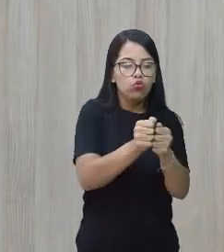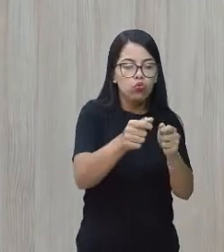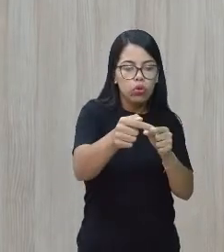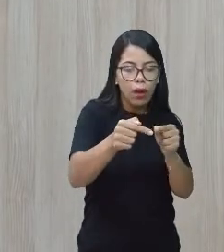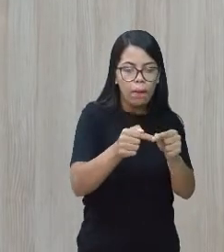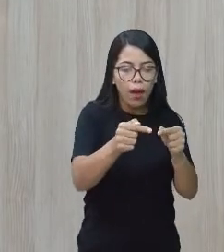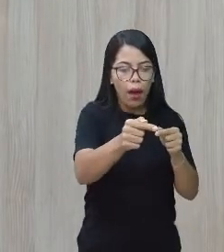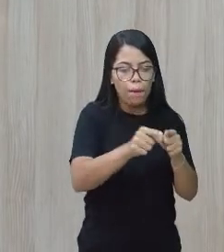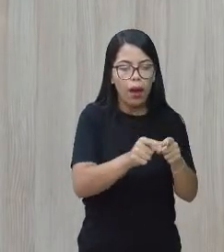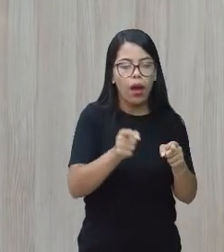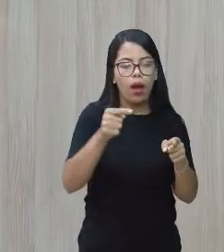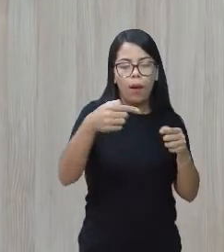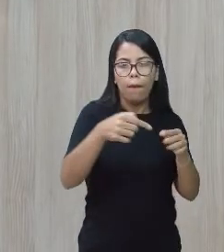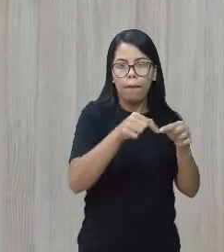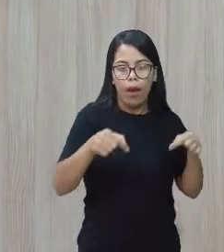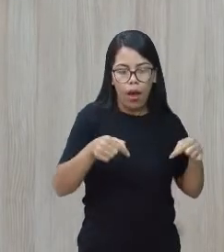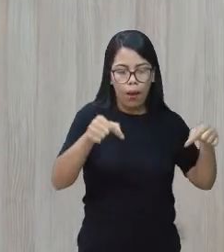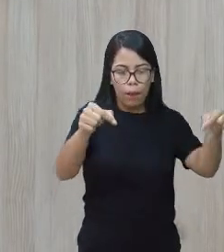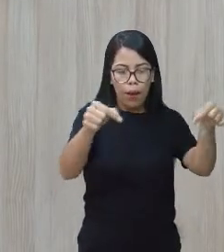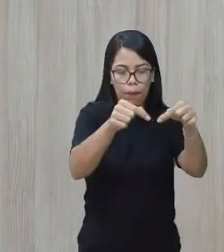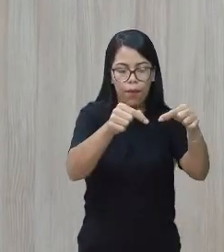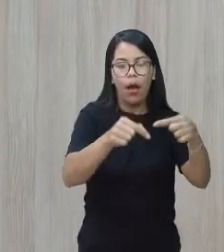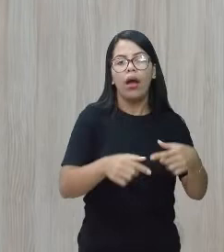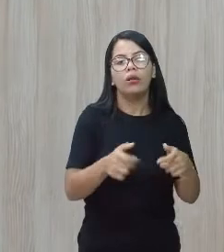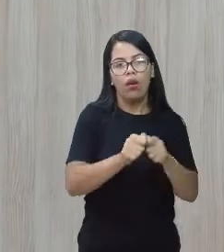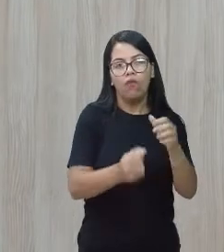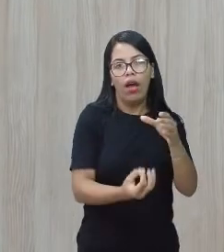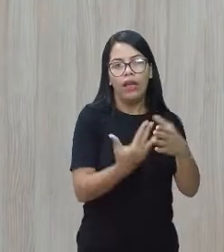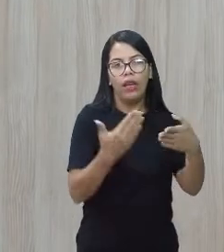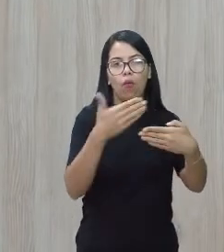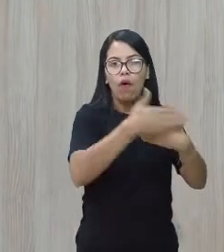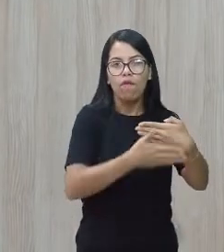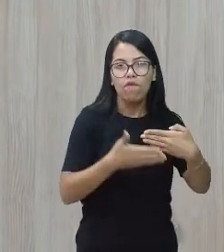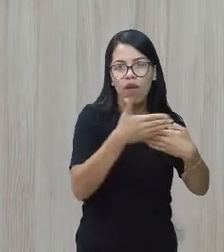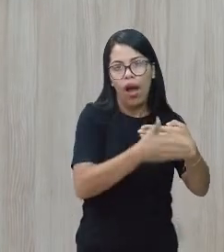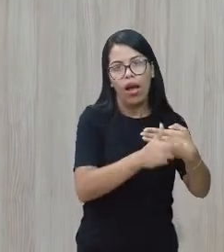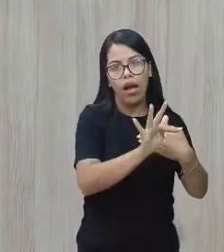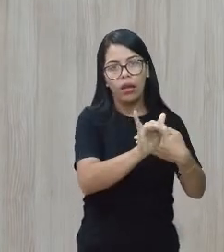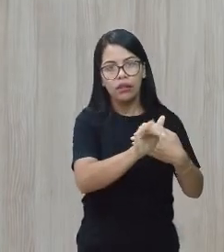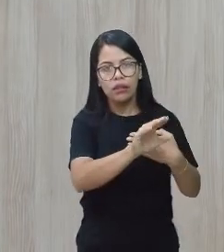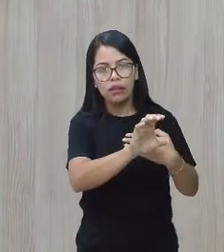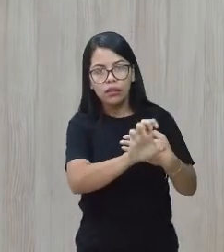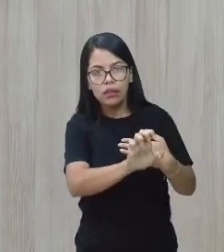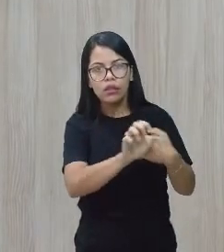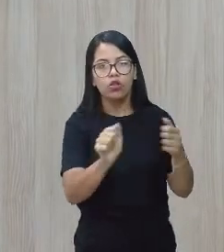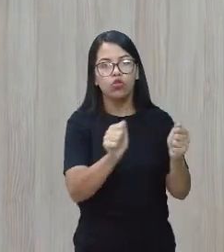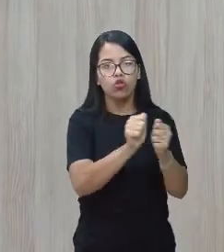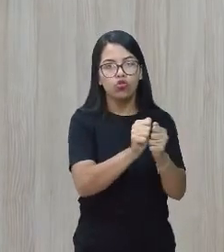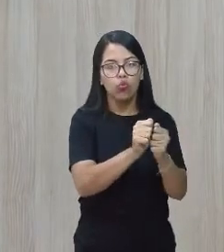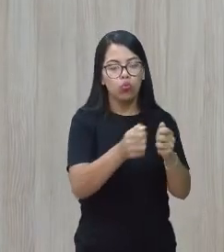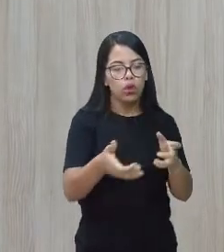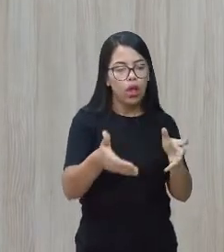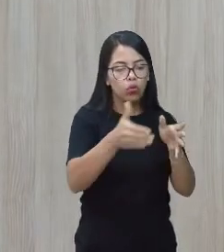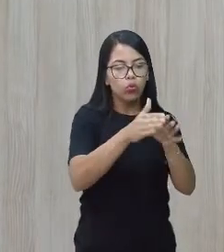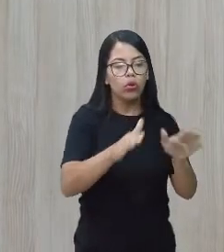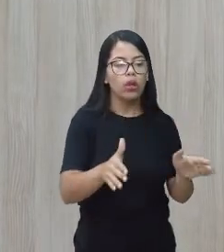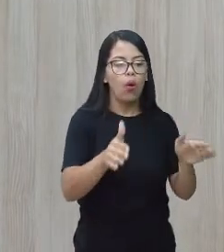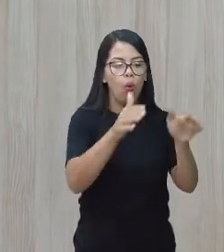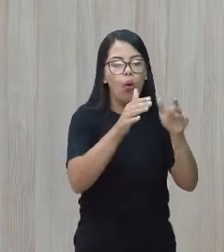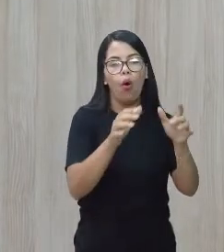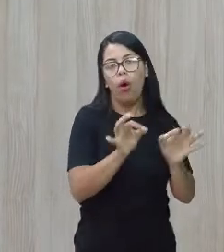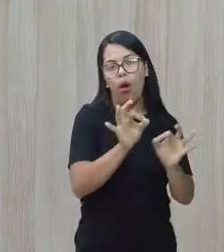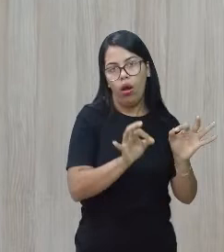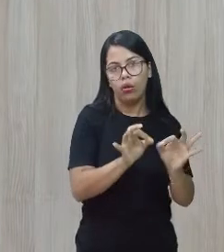formam uma face, né, que é um polígono. E a união desses polígonos formam o poliedro,